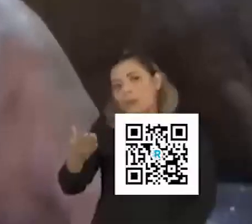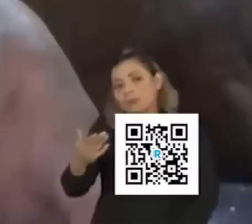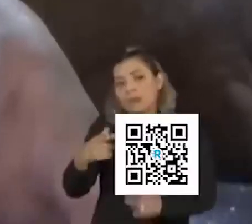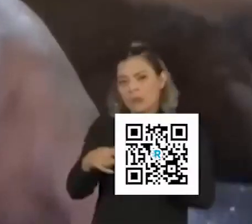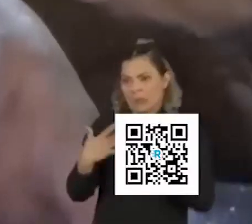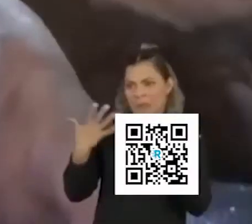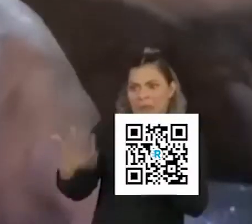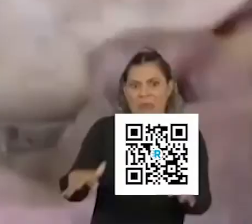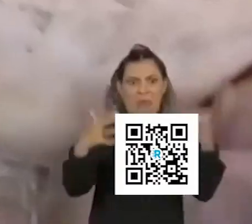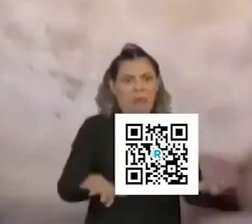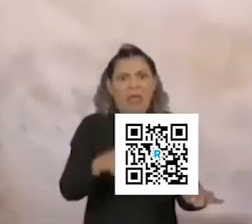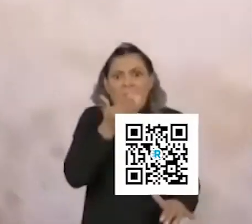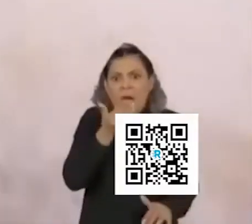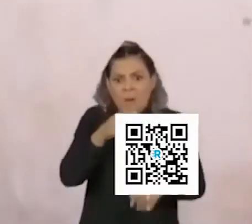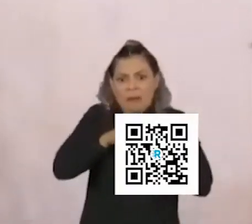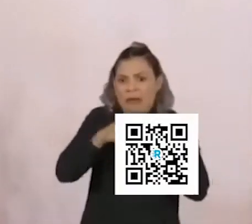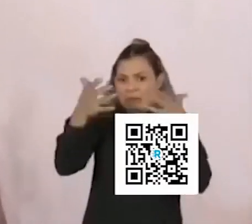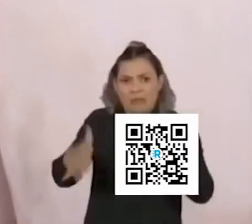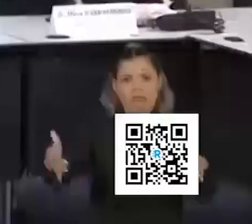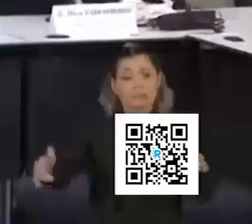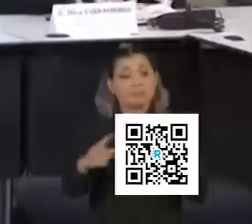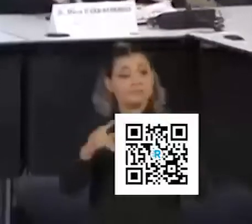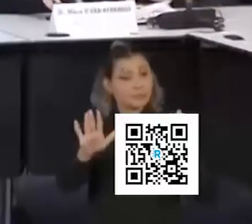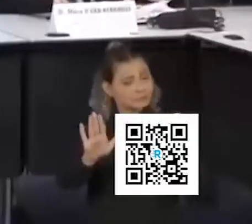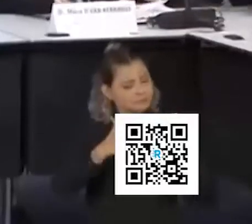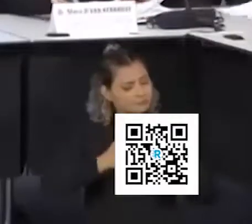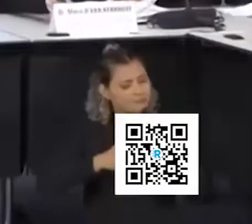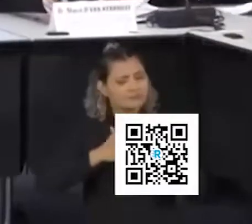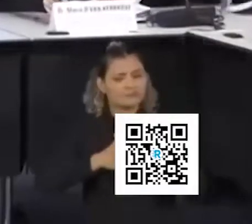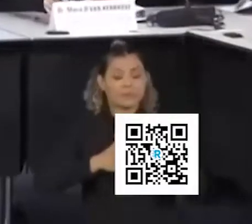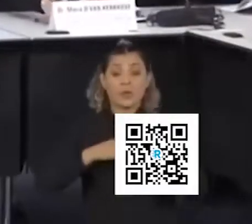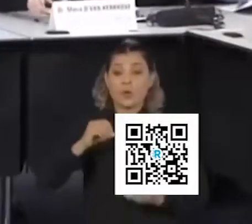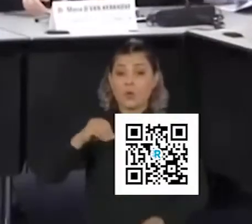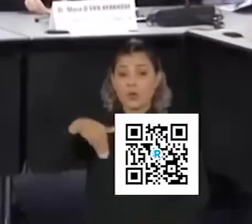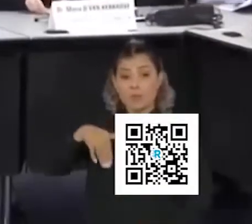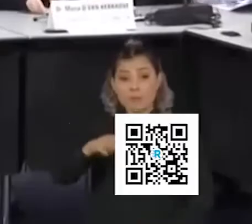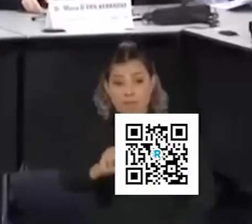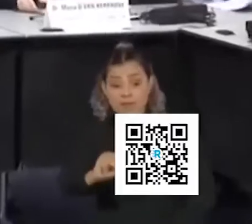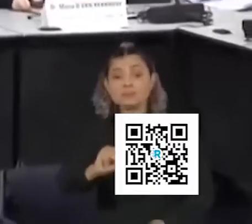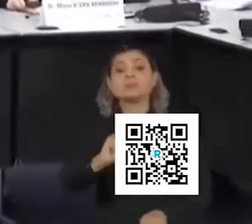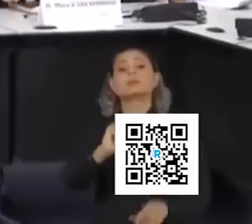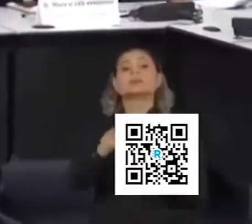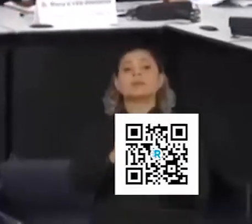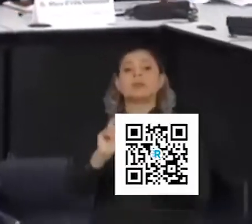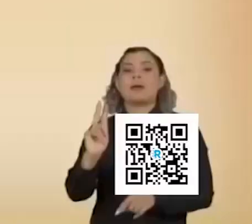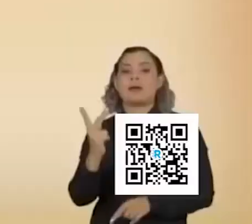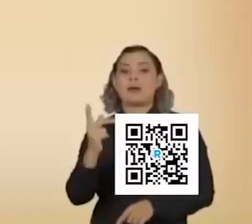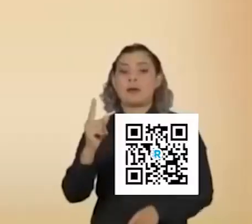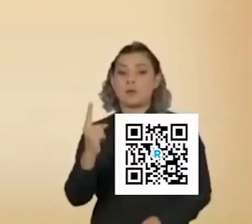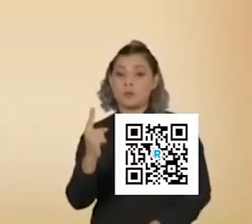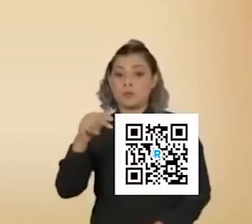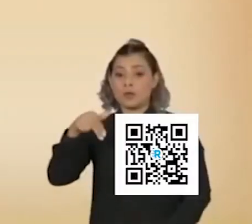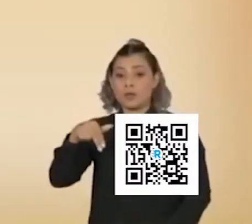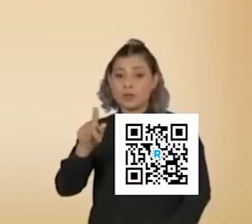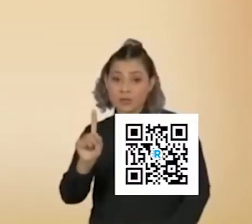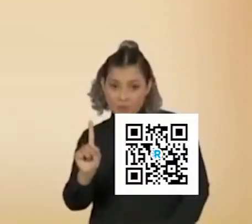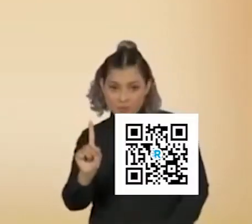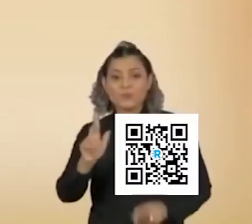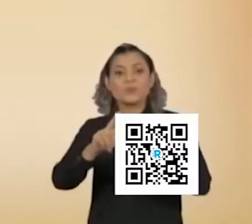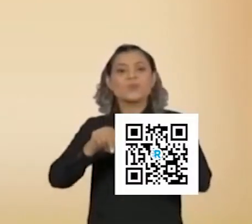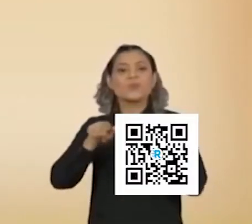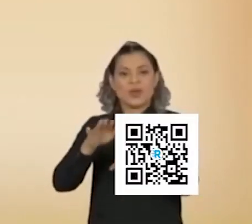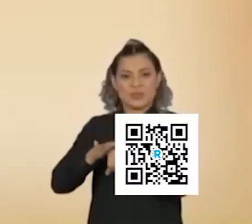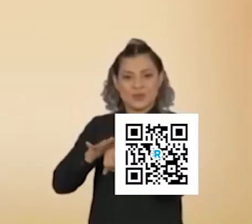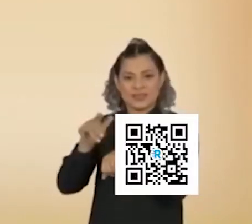porco, chegando a abates desnecessários. A OMS acabou adotando o nome H1N1 para a doença. Também houve críticas